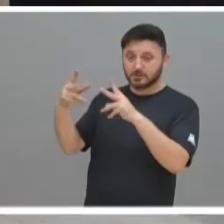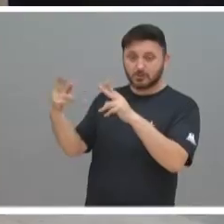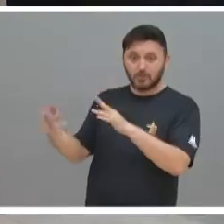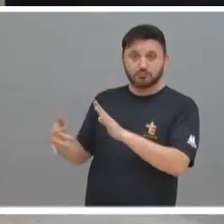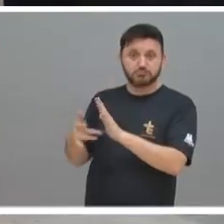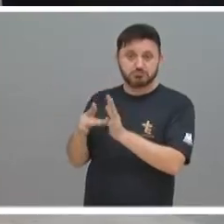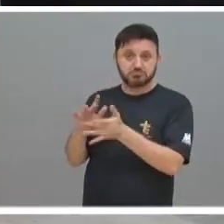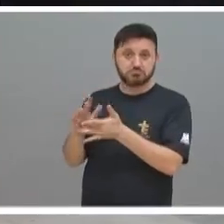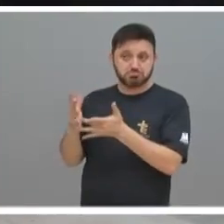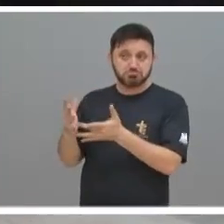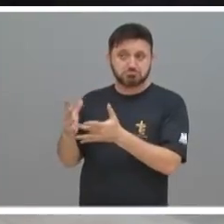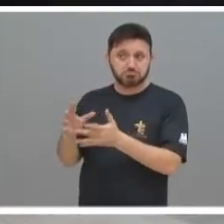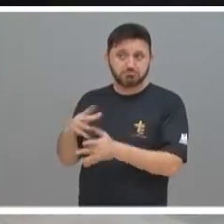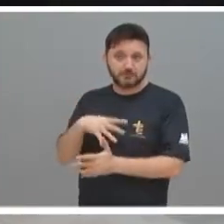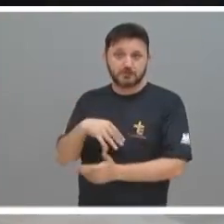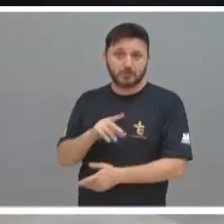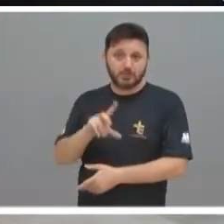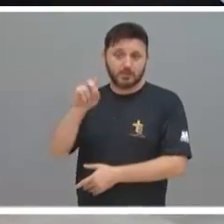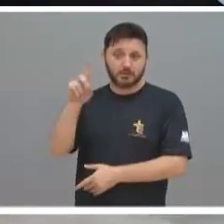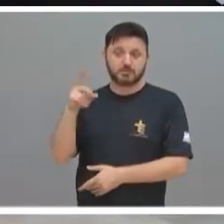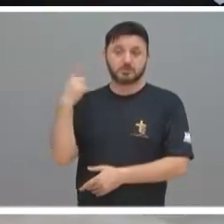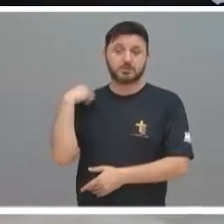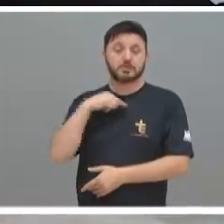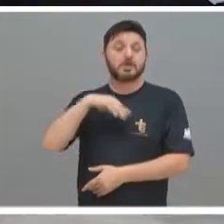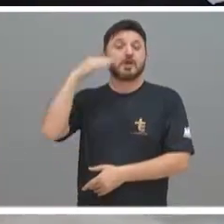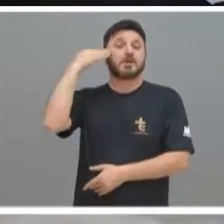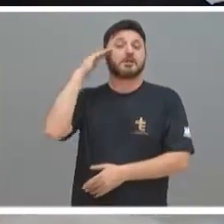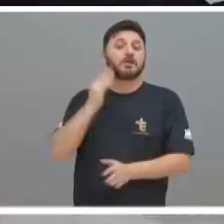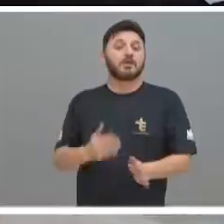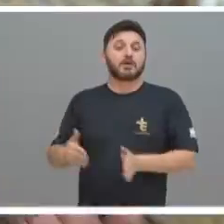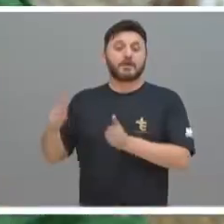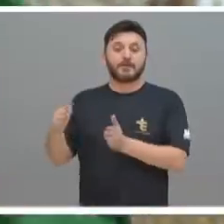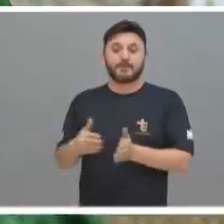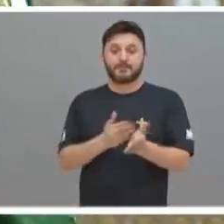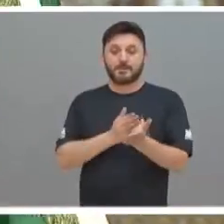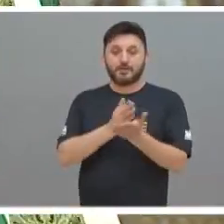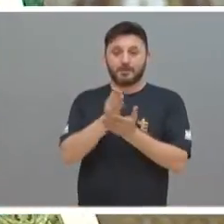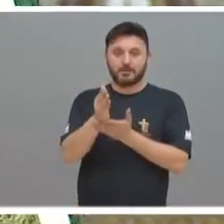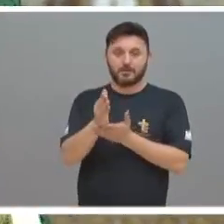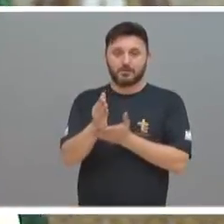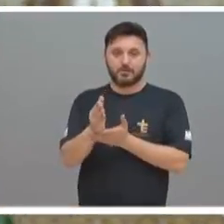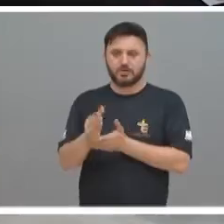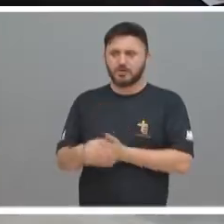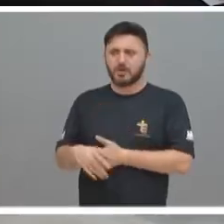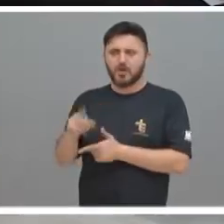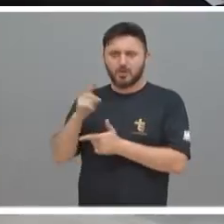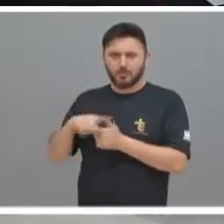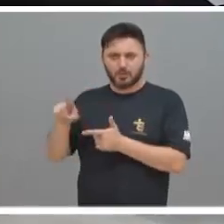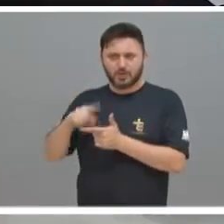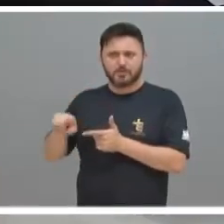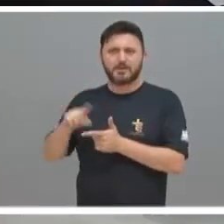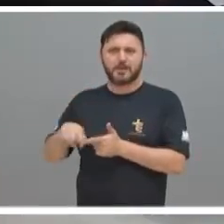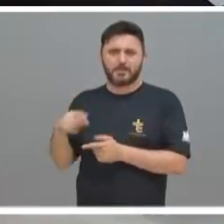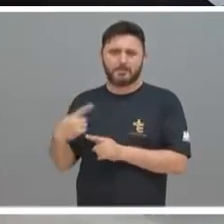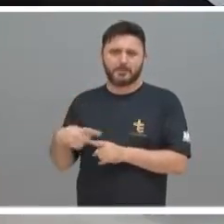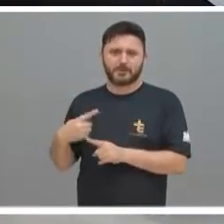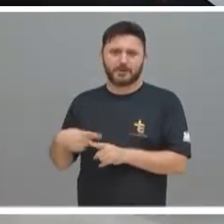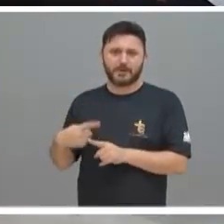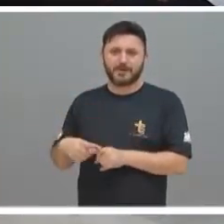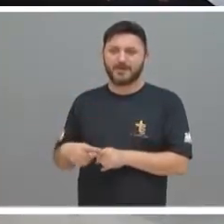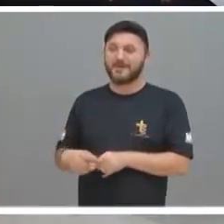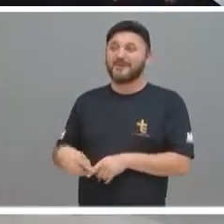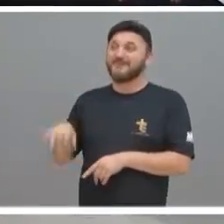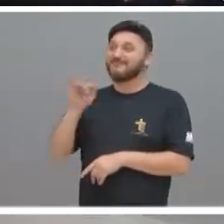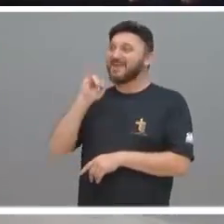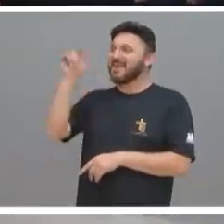Messias, entenderíamos o caminho. Esse é o problema: proclamar Jesus, jogar pétalas para Jesus e dizer